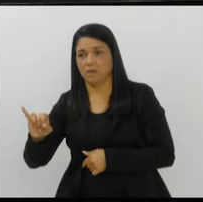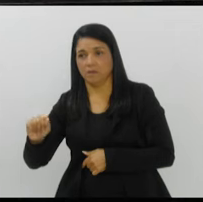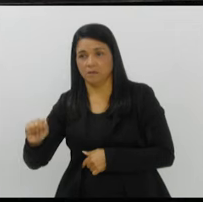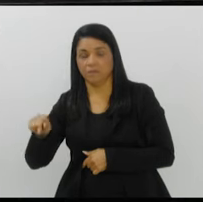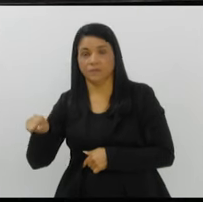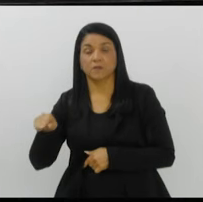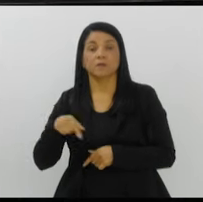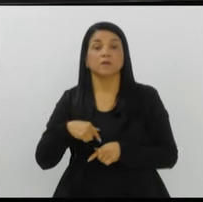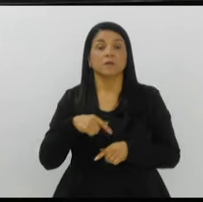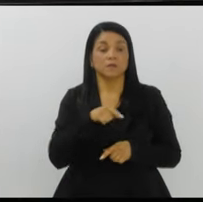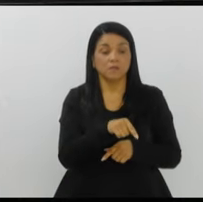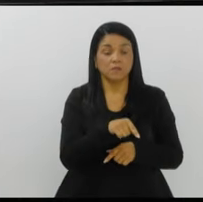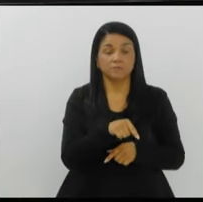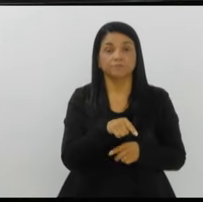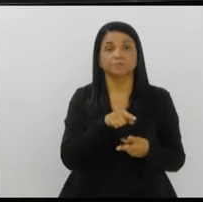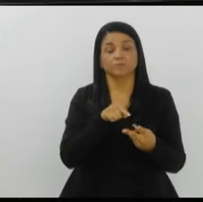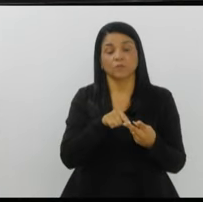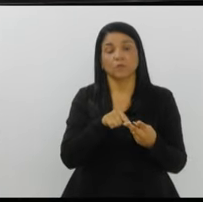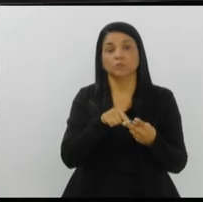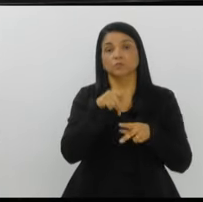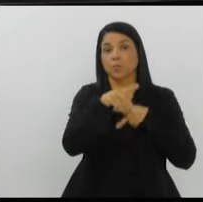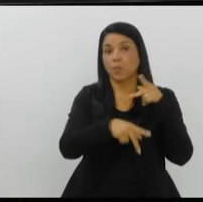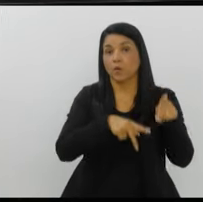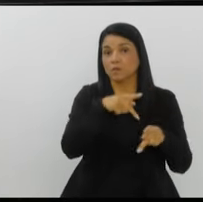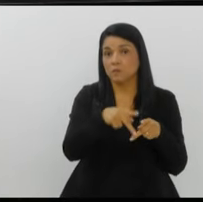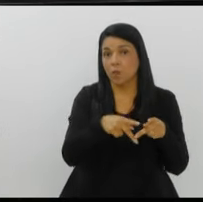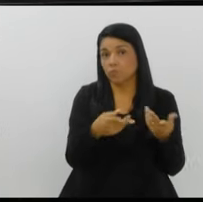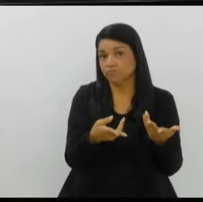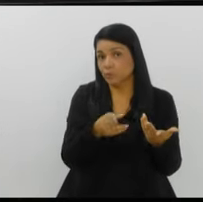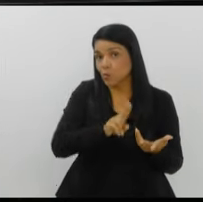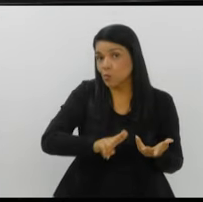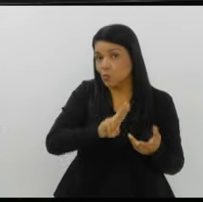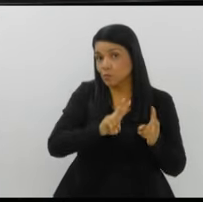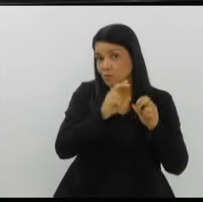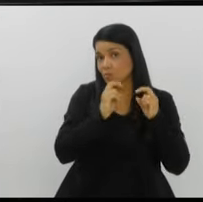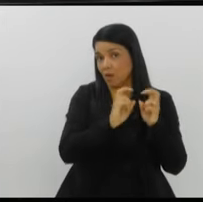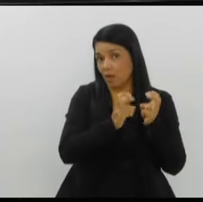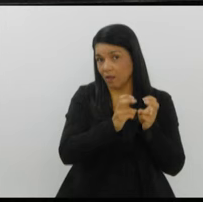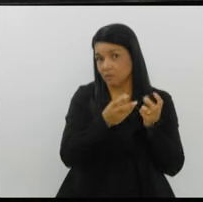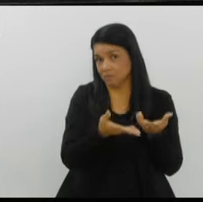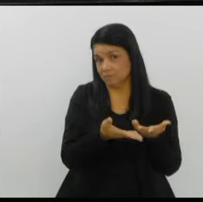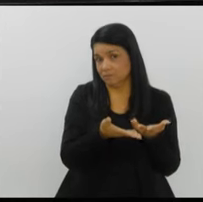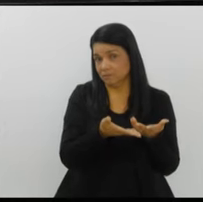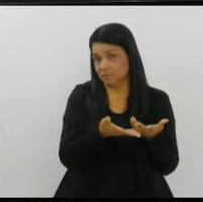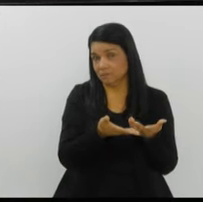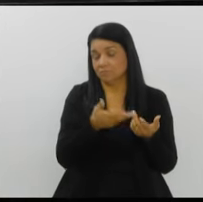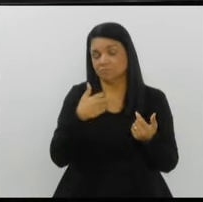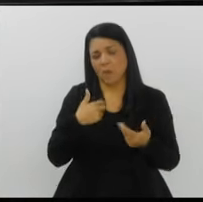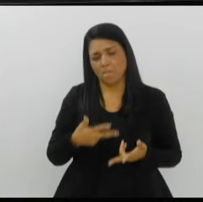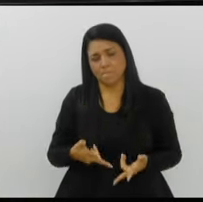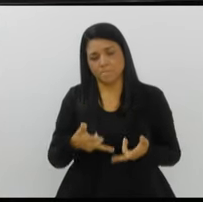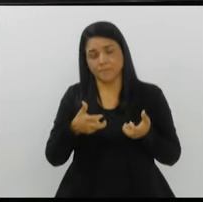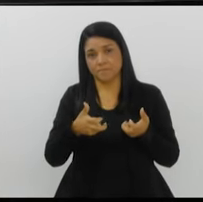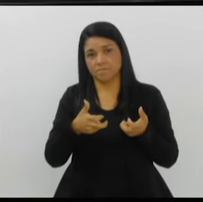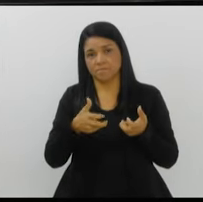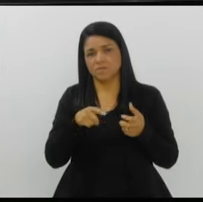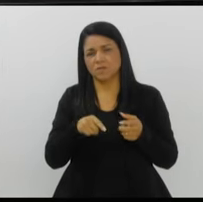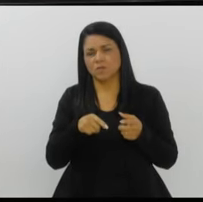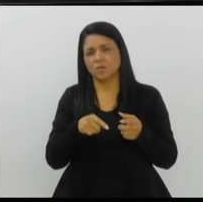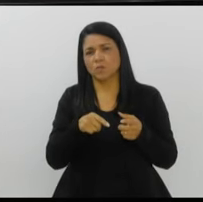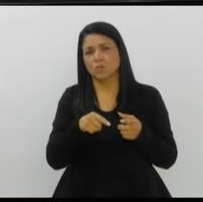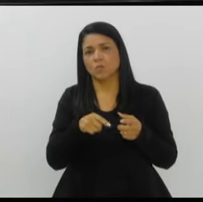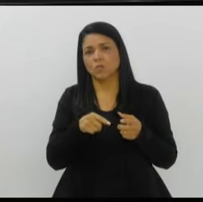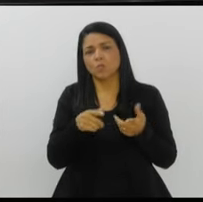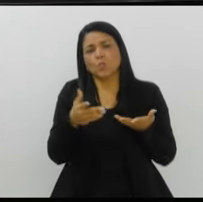os usuários. E pela primeira vez, senhor presidente, lá eu ouvi qual é o ponto